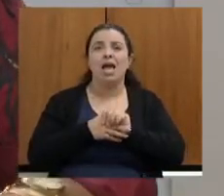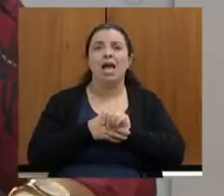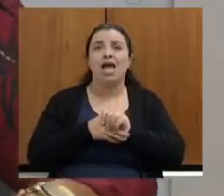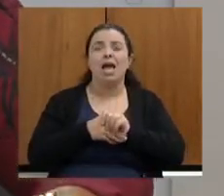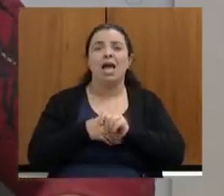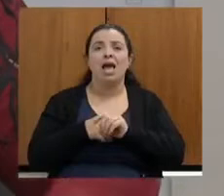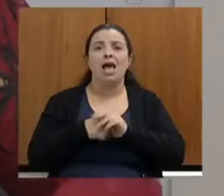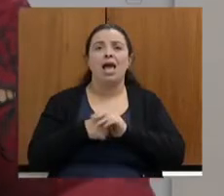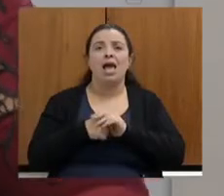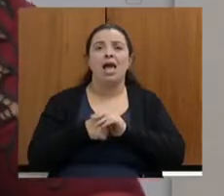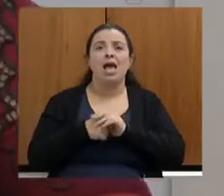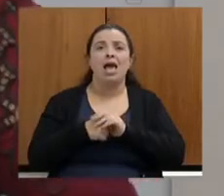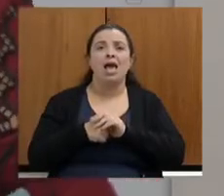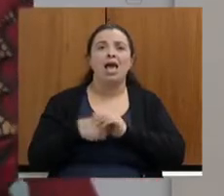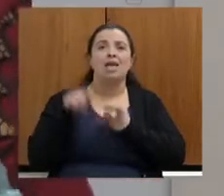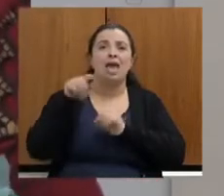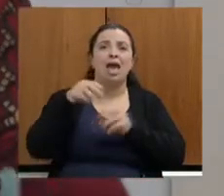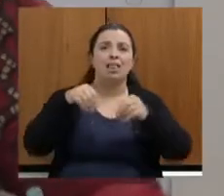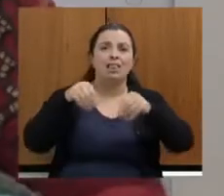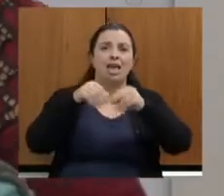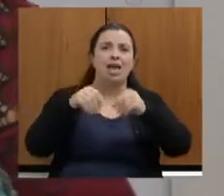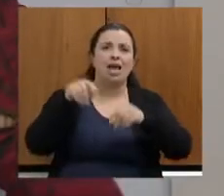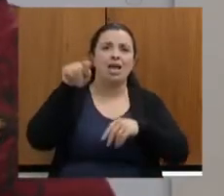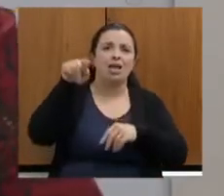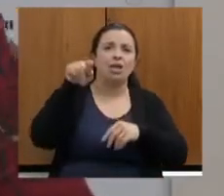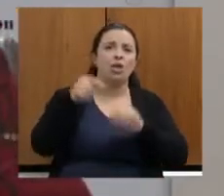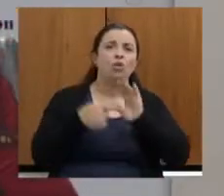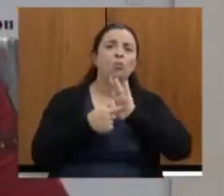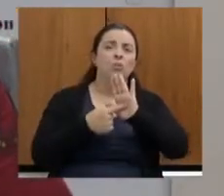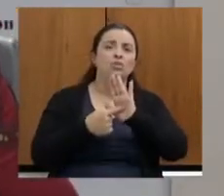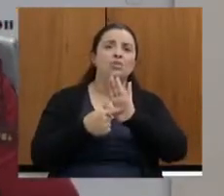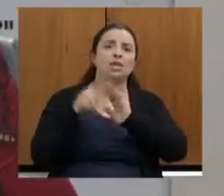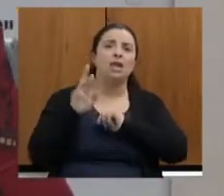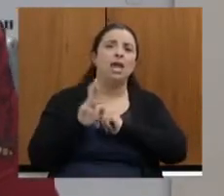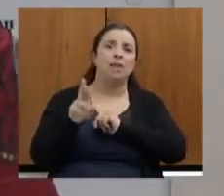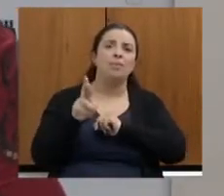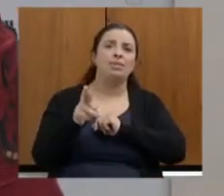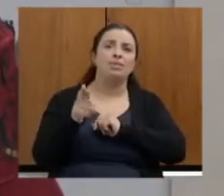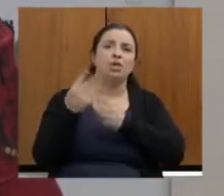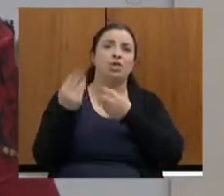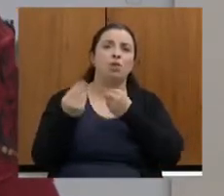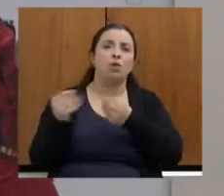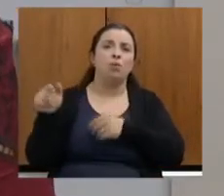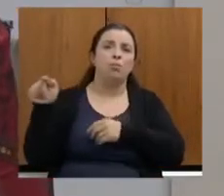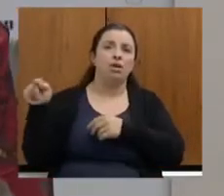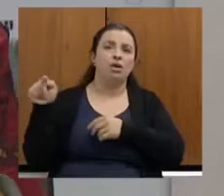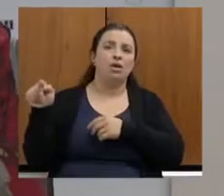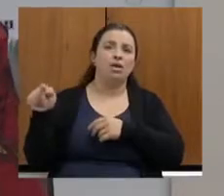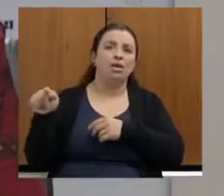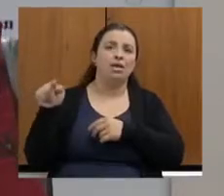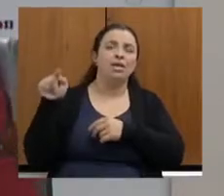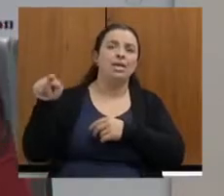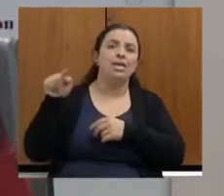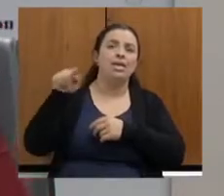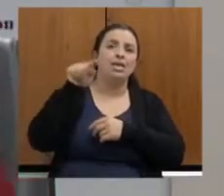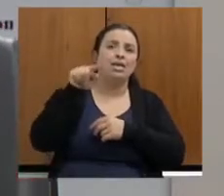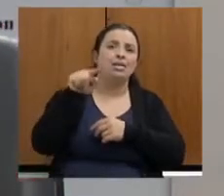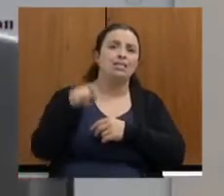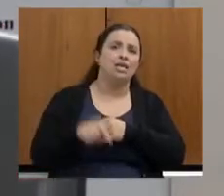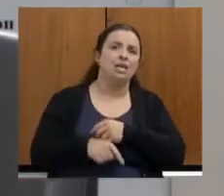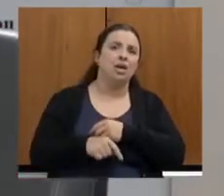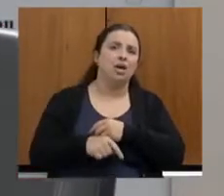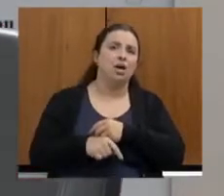era ela virou isso aqui eu tô mostrando a minha propriedade mas representando milhares de outras isso aqui um trator não